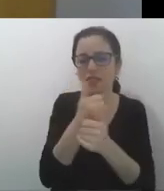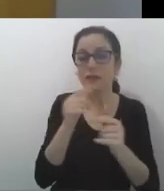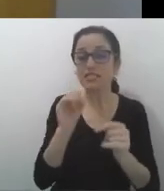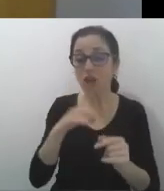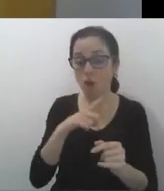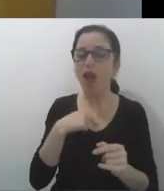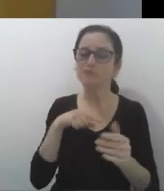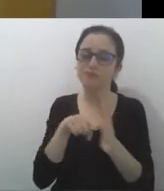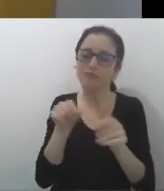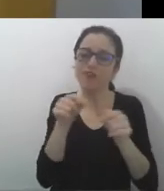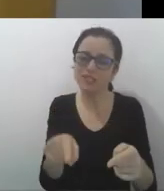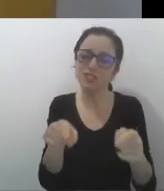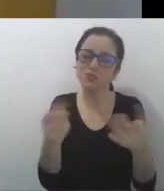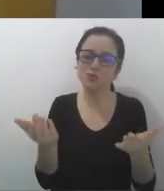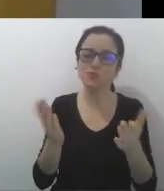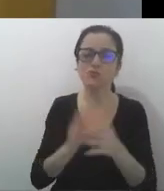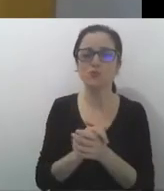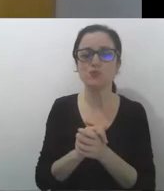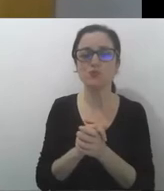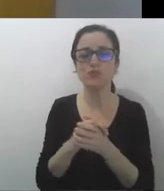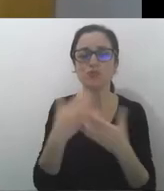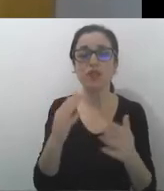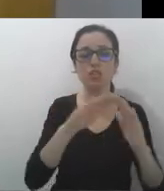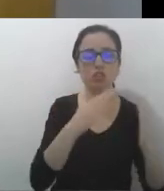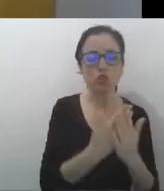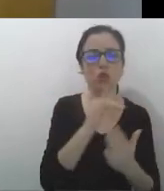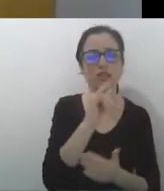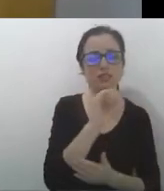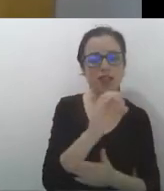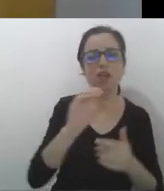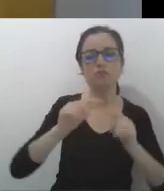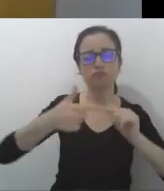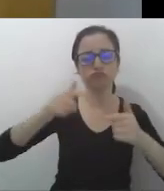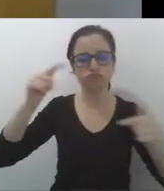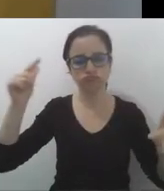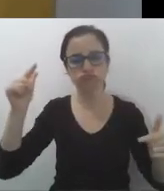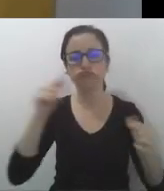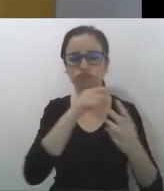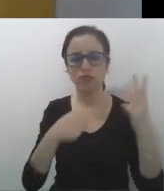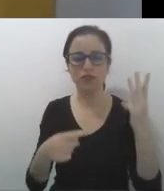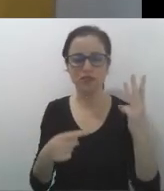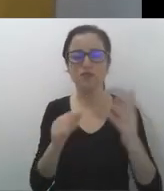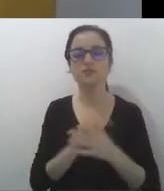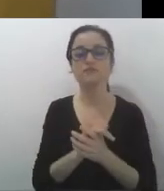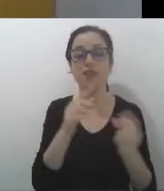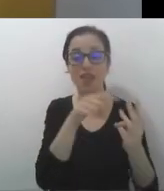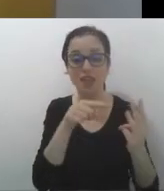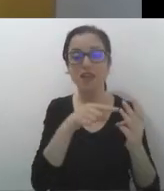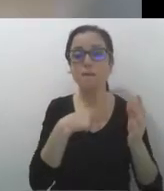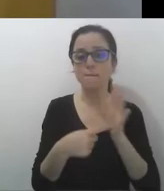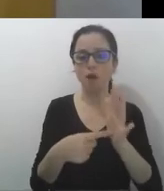houver como fazer isso, né? Como a escola, o IAC e o concretismo, as